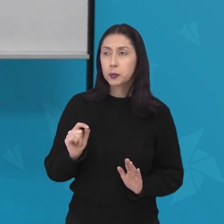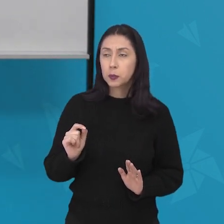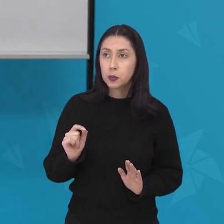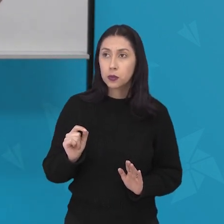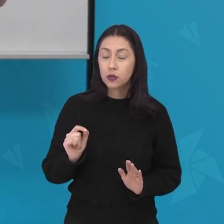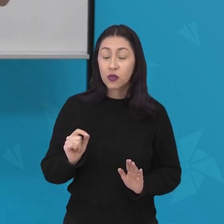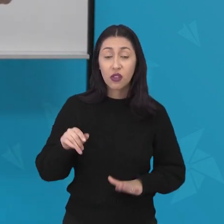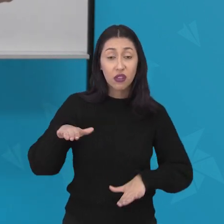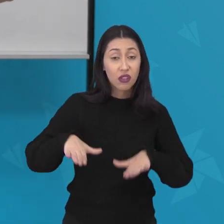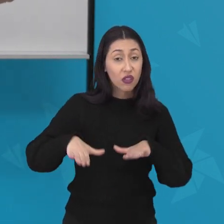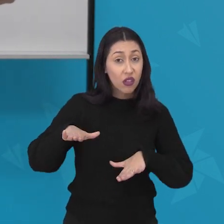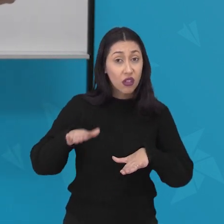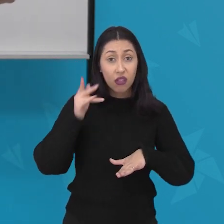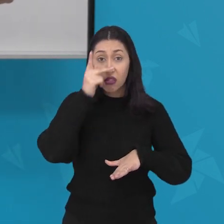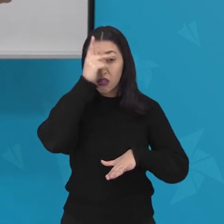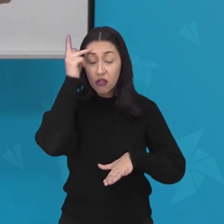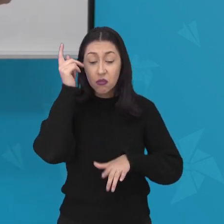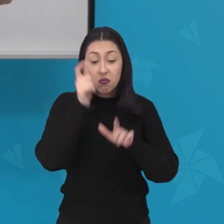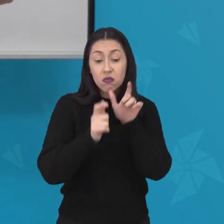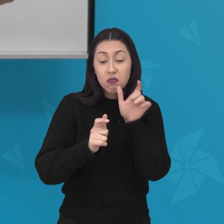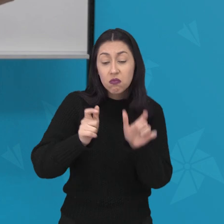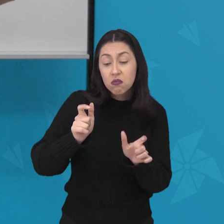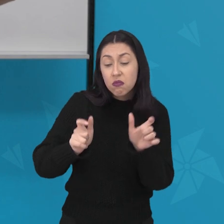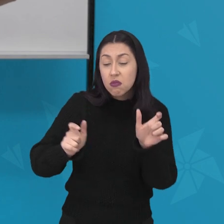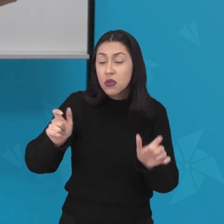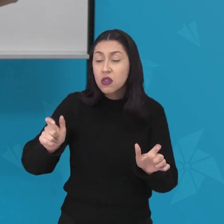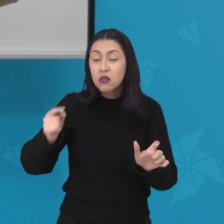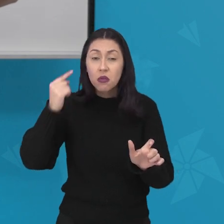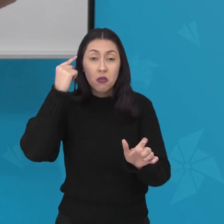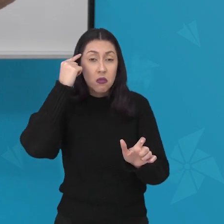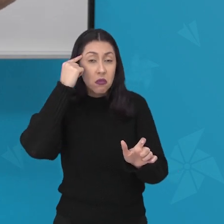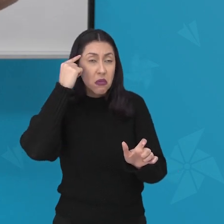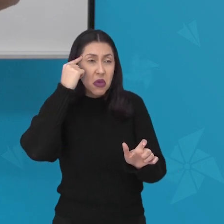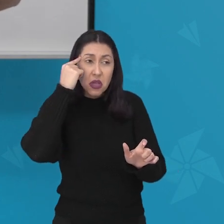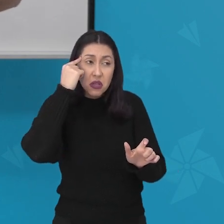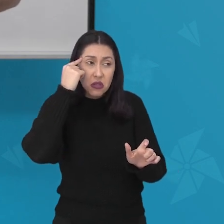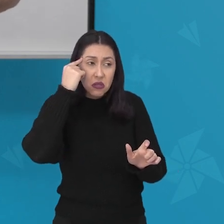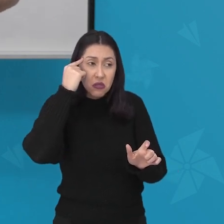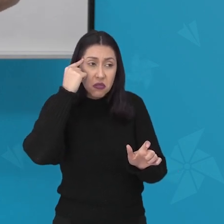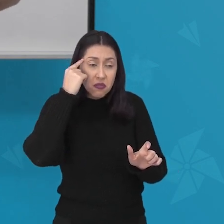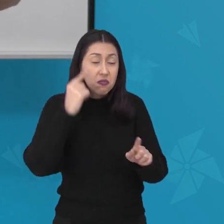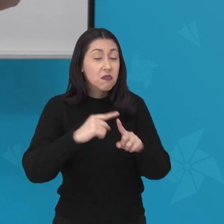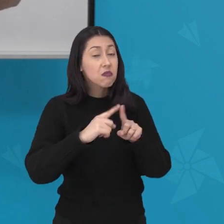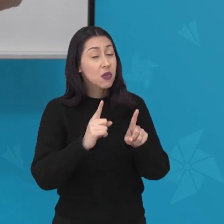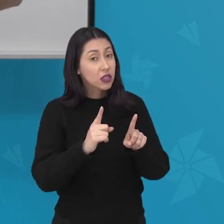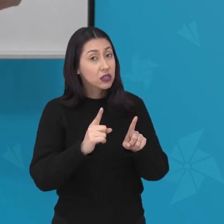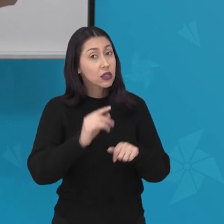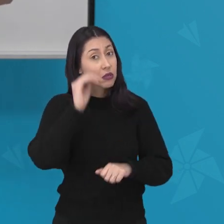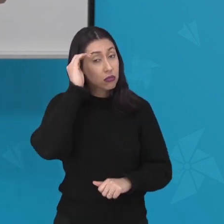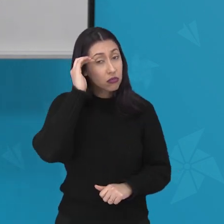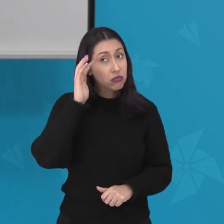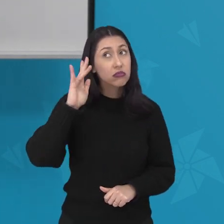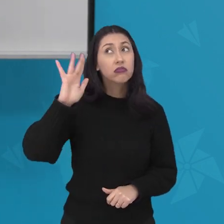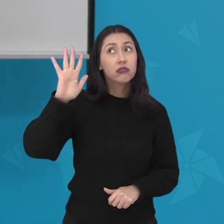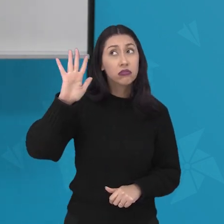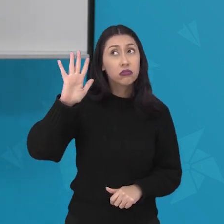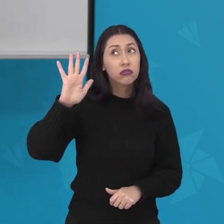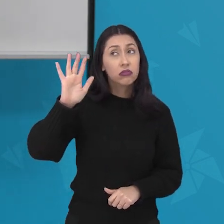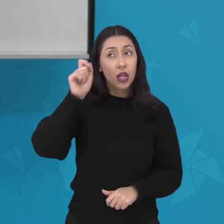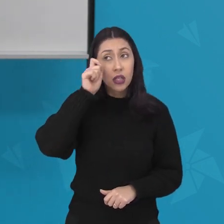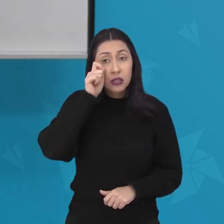vezes algumas pessoas acham, esse exercício de imaginação é um exercício muito